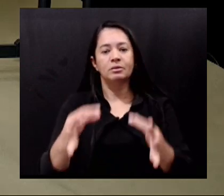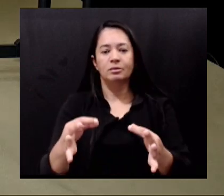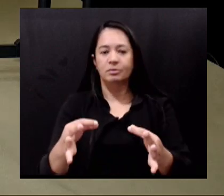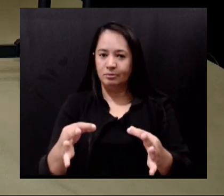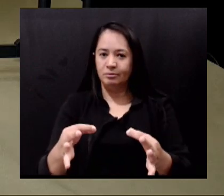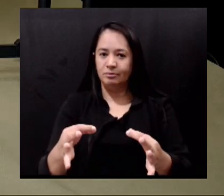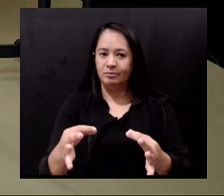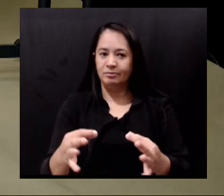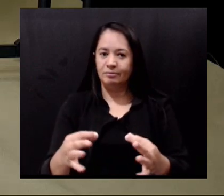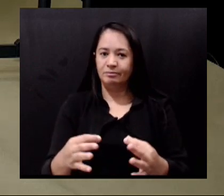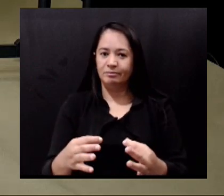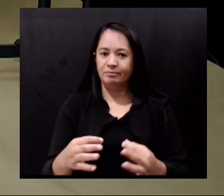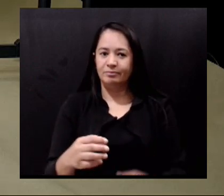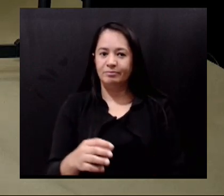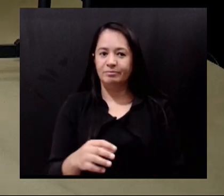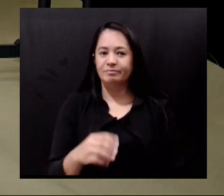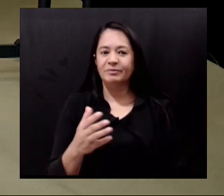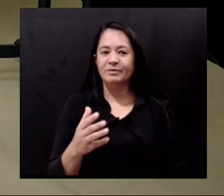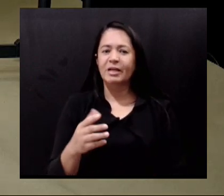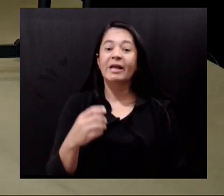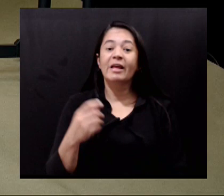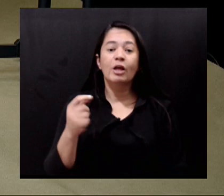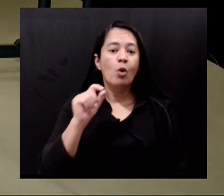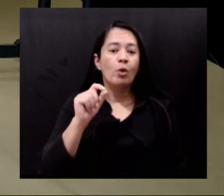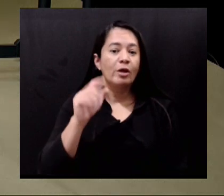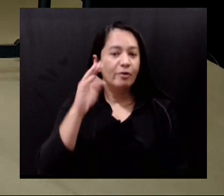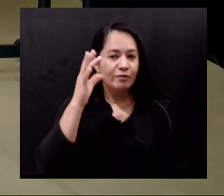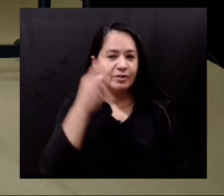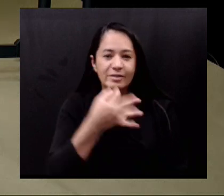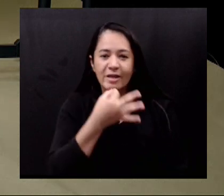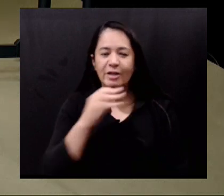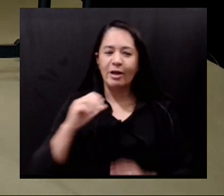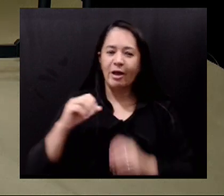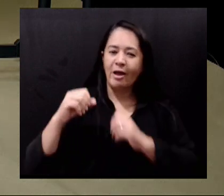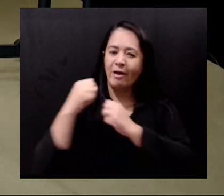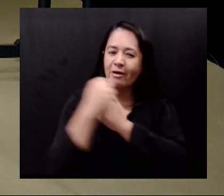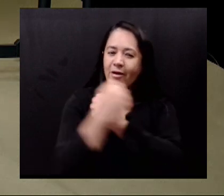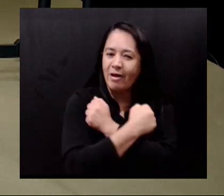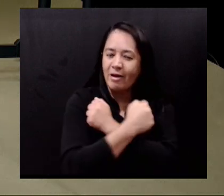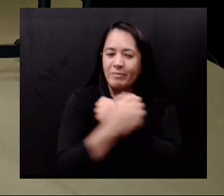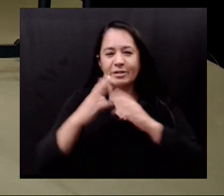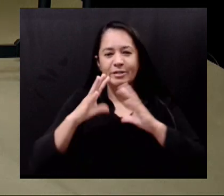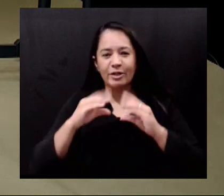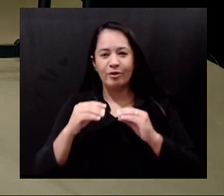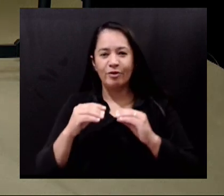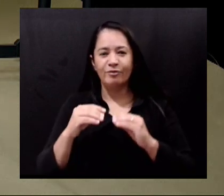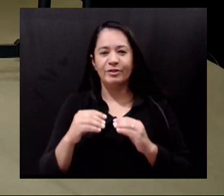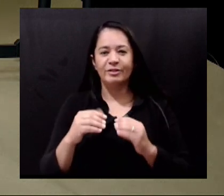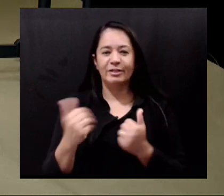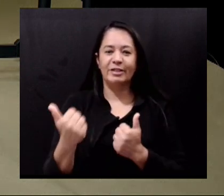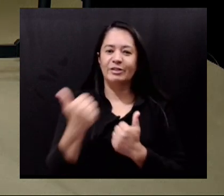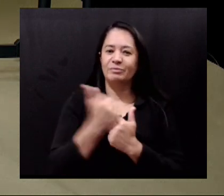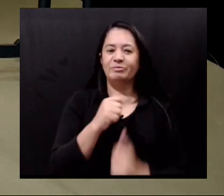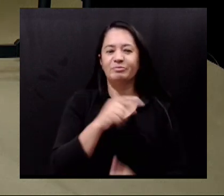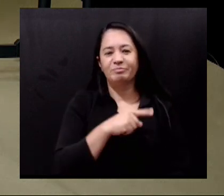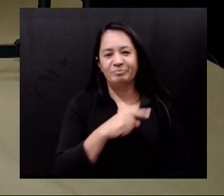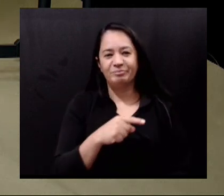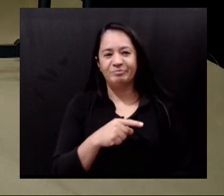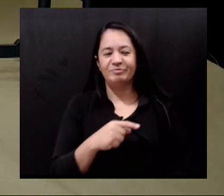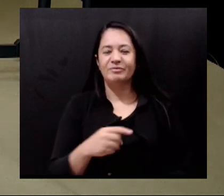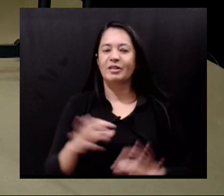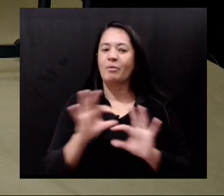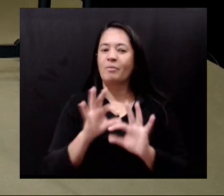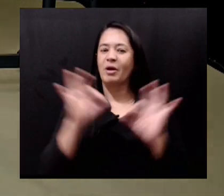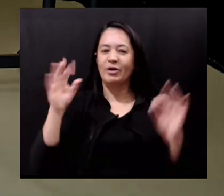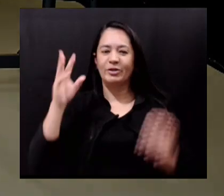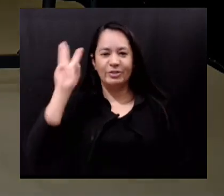você abraçar e confortar ao invés de cancelar? Pense nisso. Tenha uma ótima terça-feira. Fica com Deus.